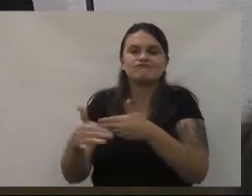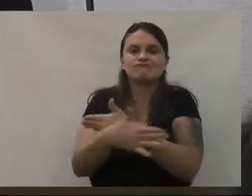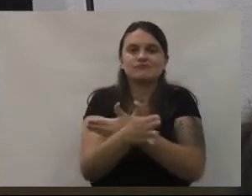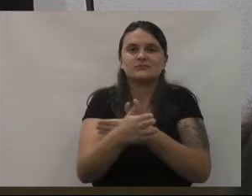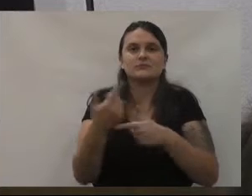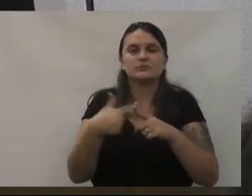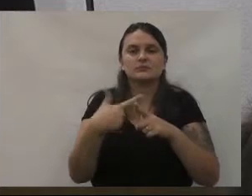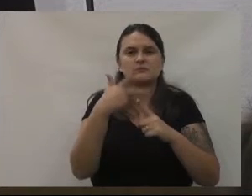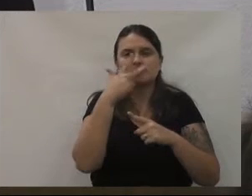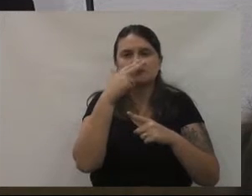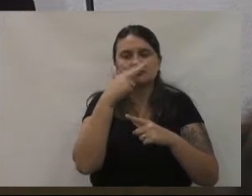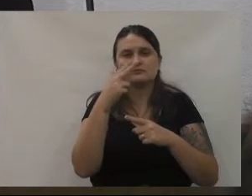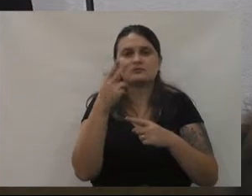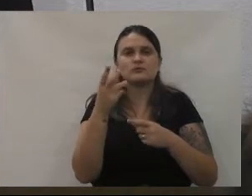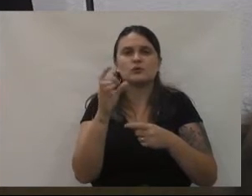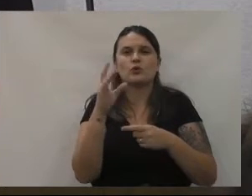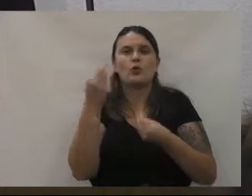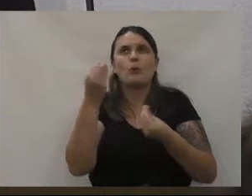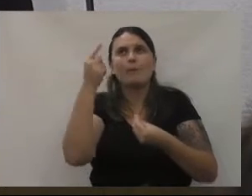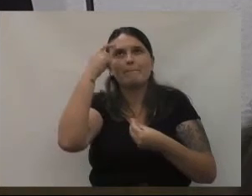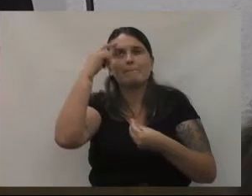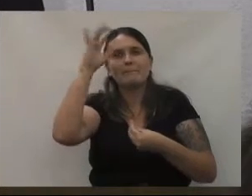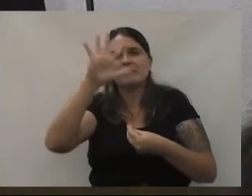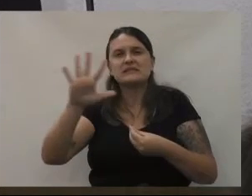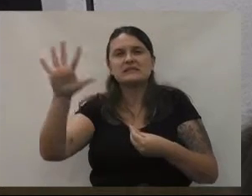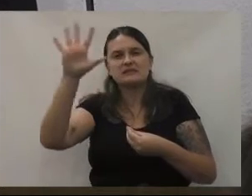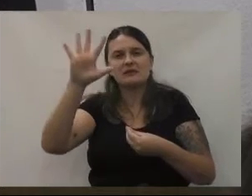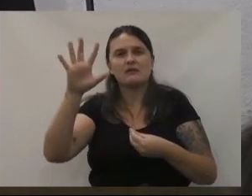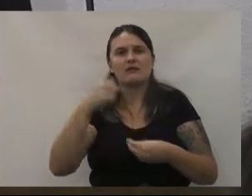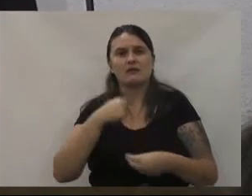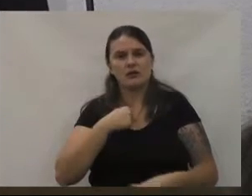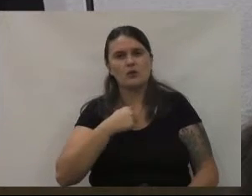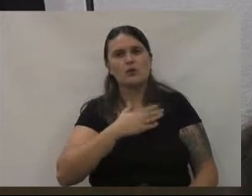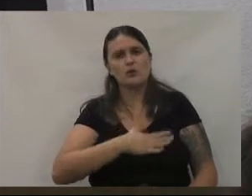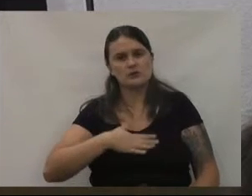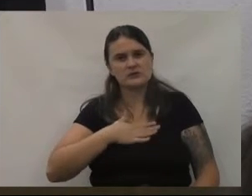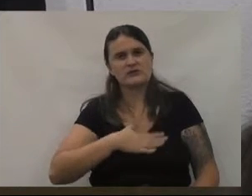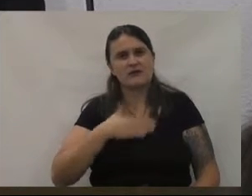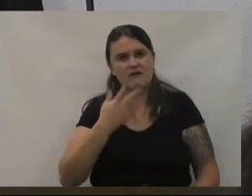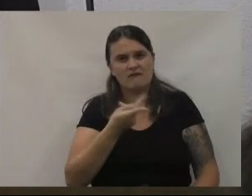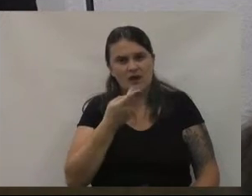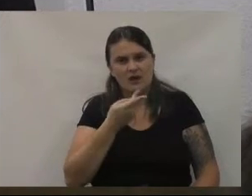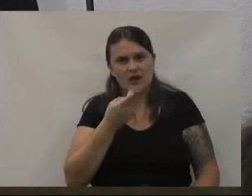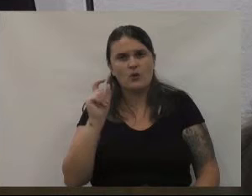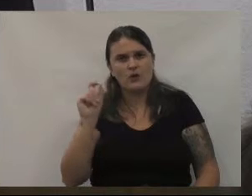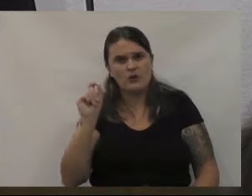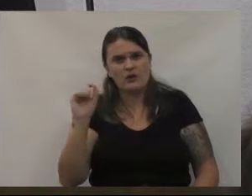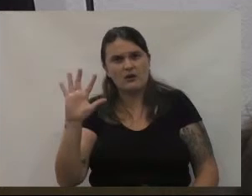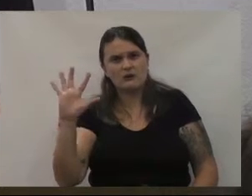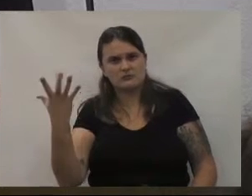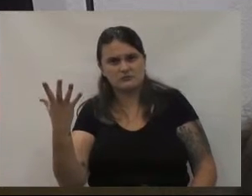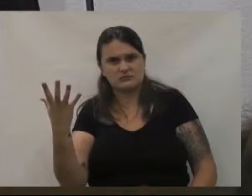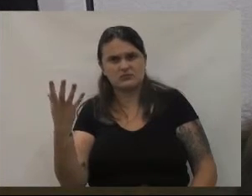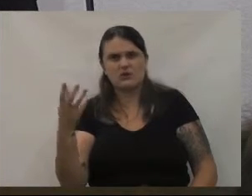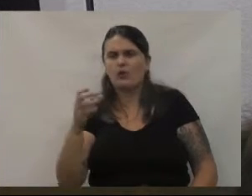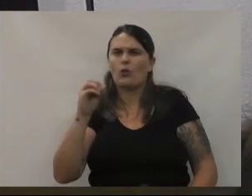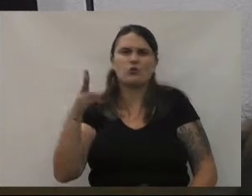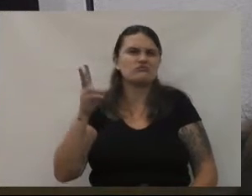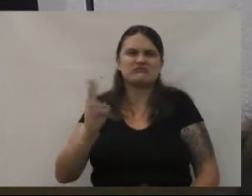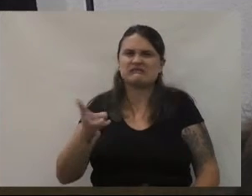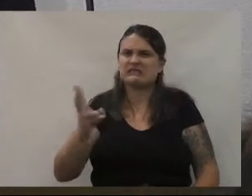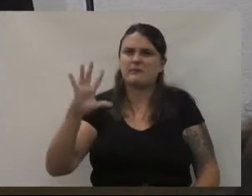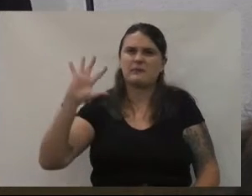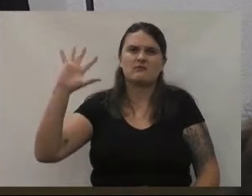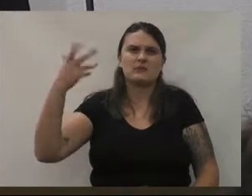não deixar só como reflexão para vocês, eu gostaria de dizer o que aconteceu. Isso vem acontecendo